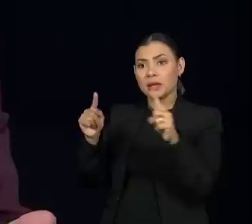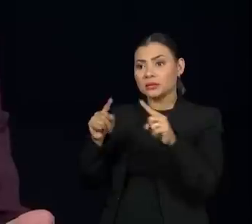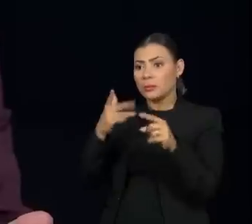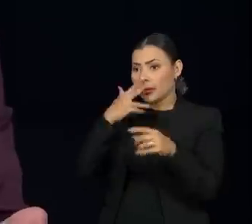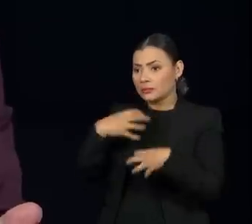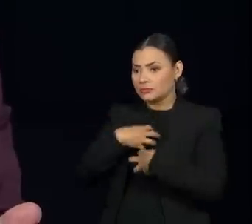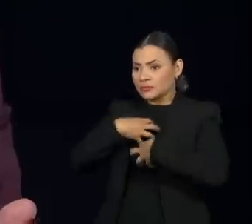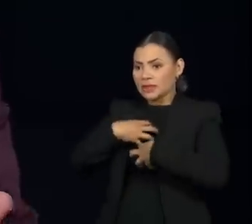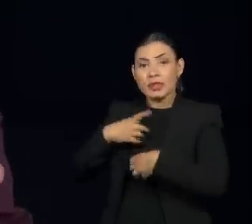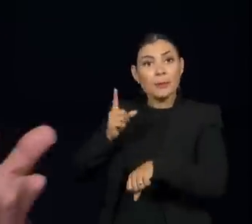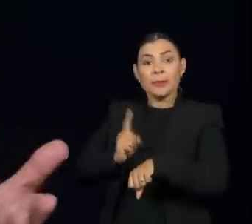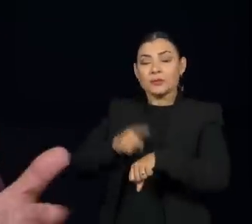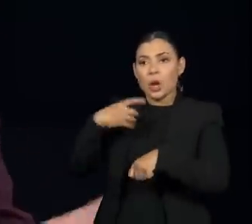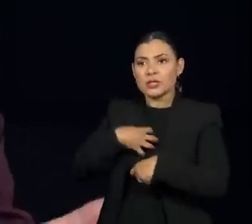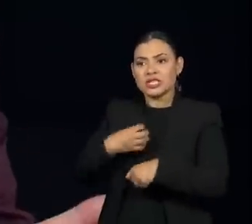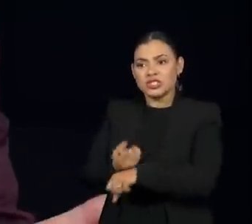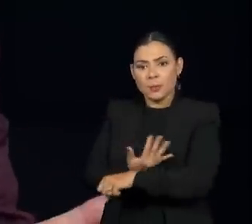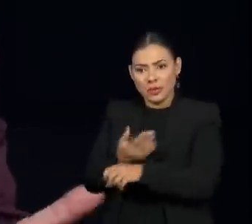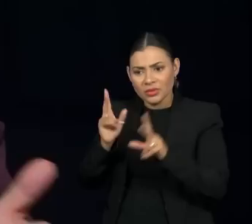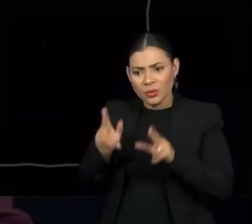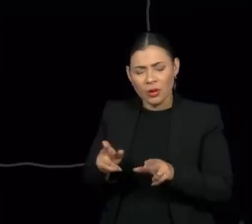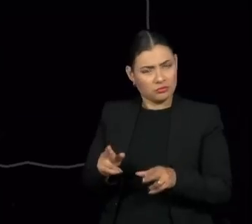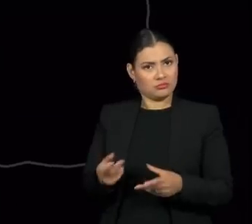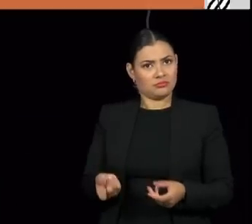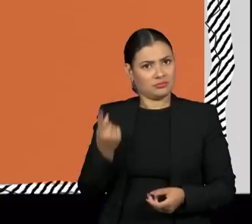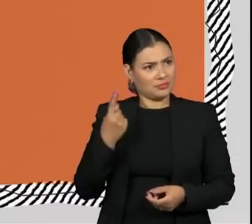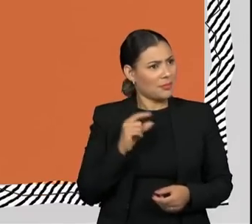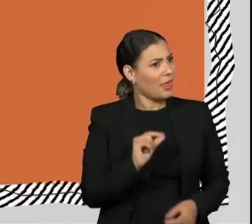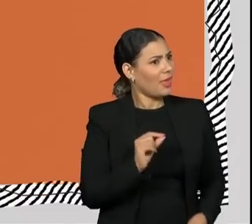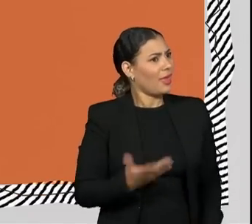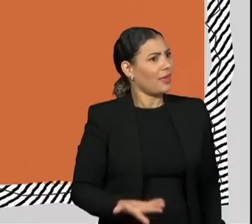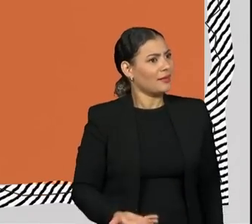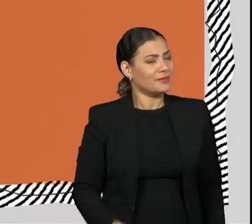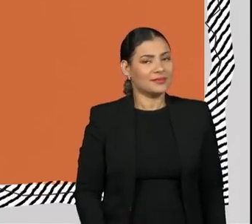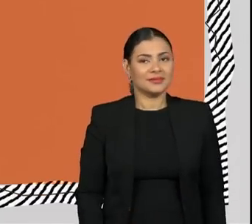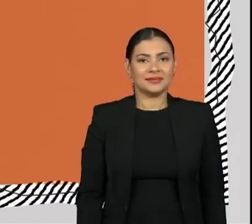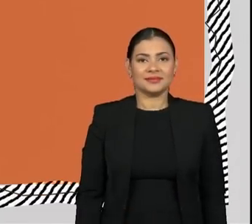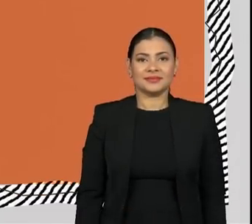mas perguntaria pra quê pra quê